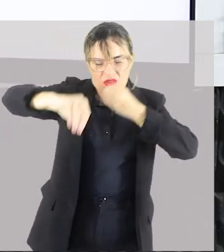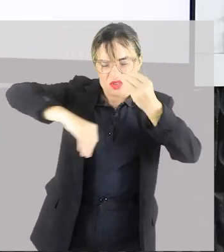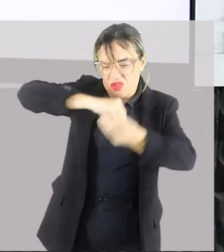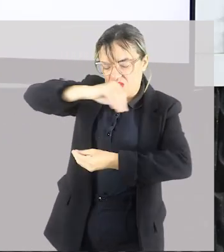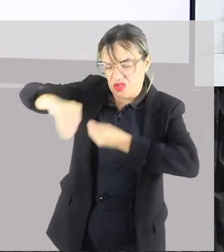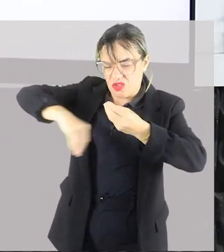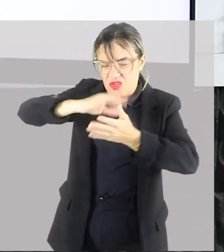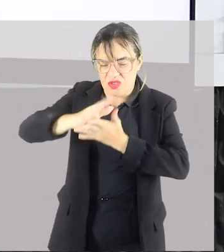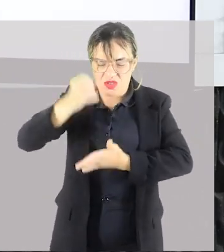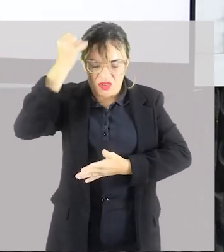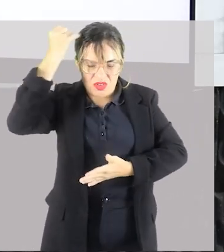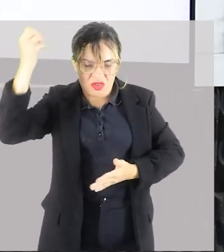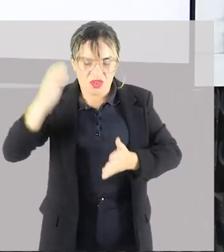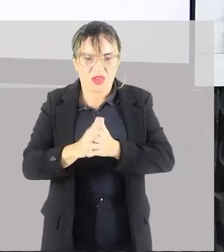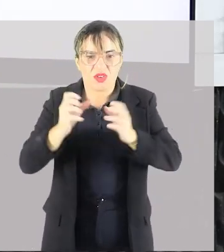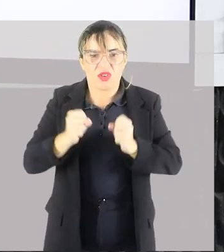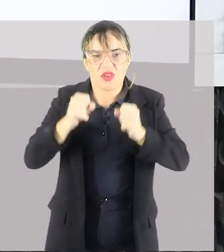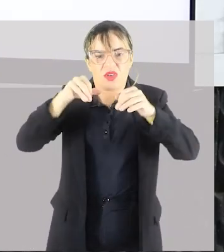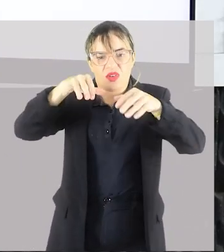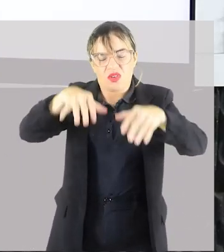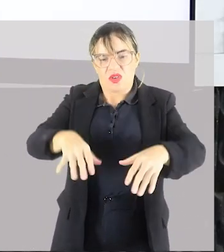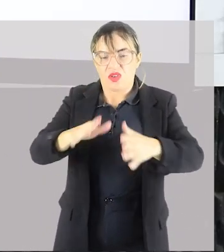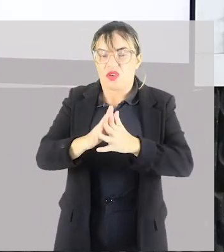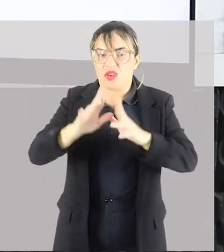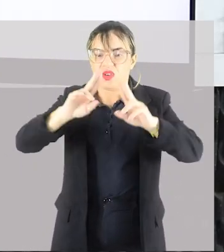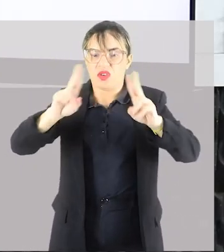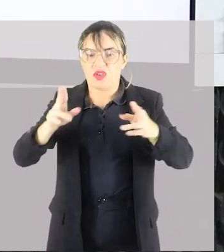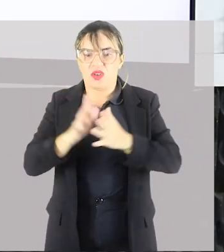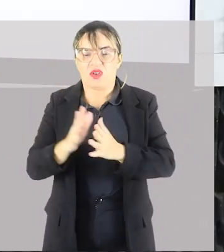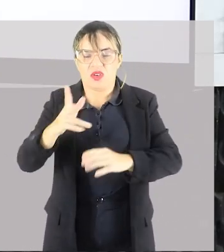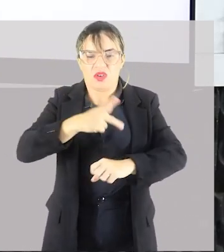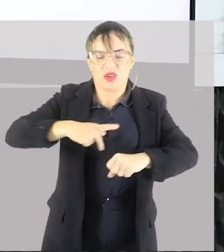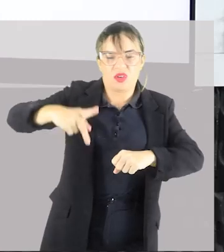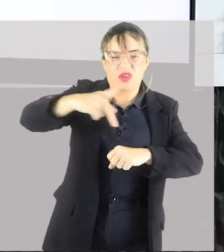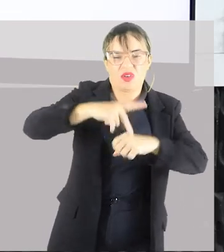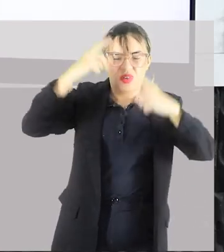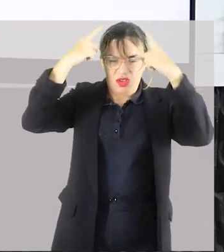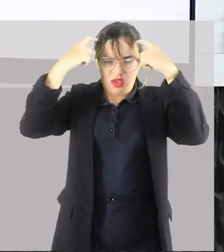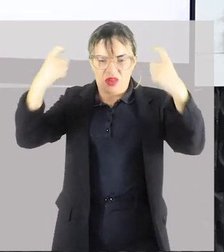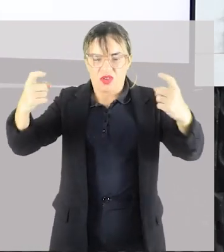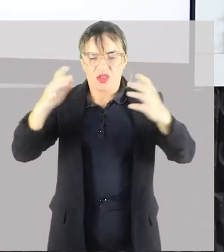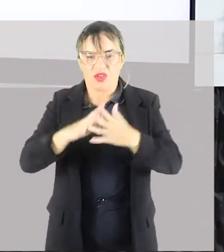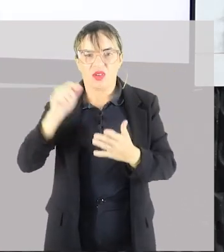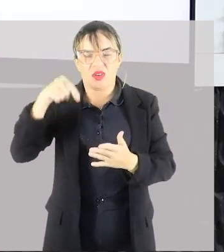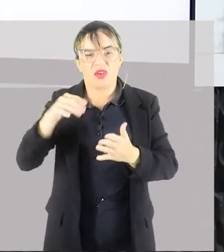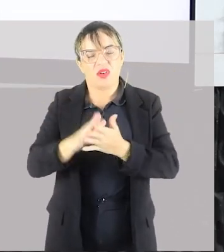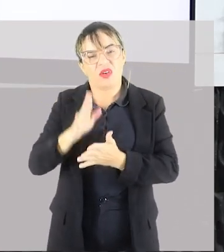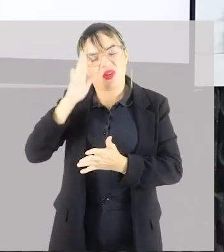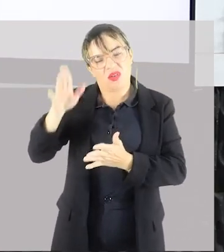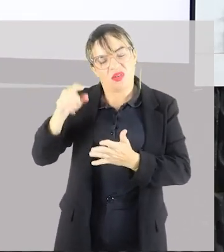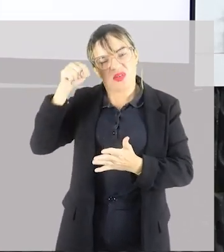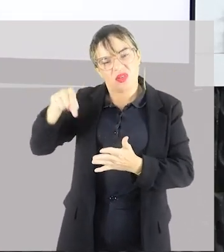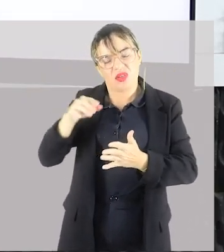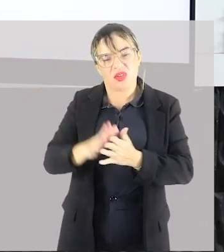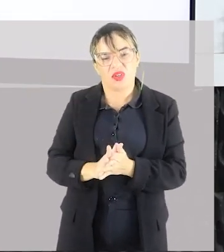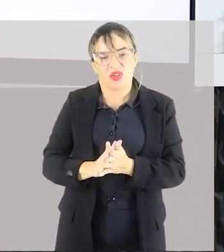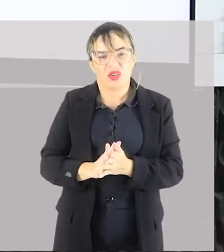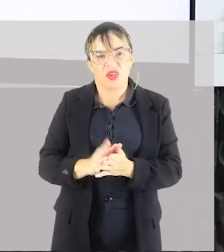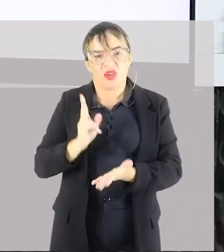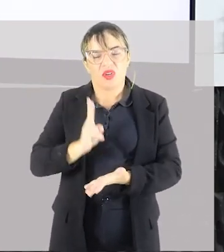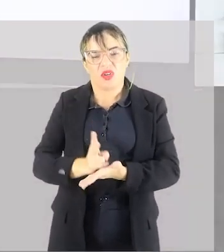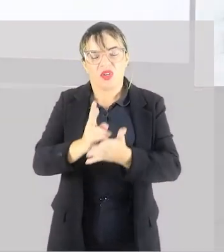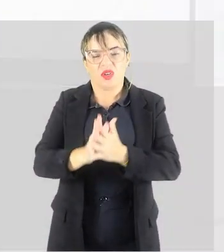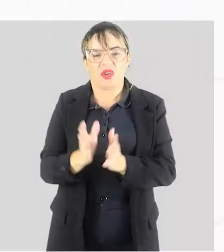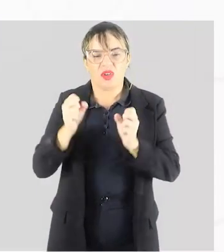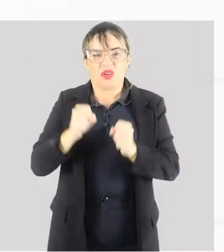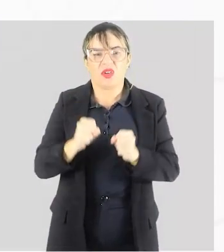a ideia da colonização, né, abre aspas, um país onde a violência imperou nesse processo de colonização. É muito